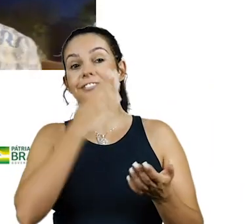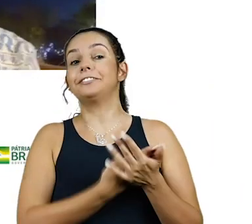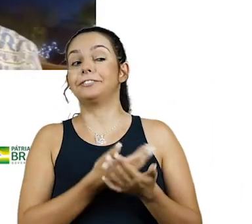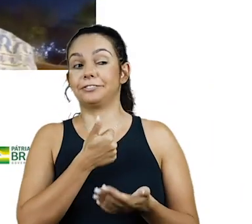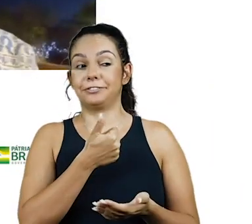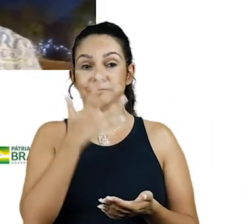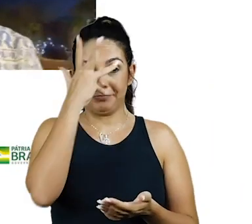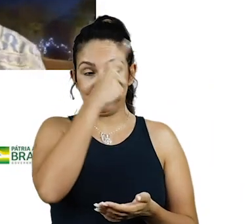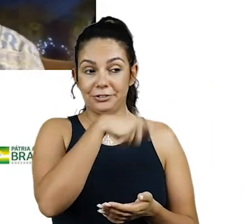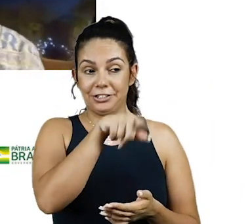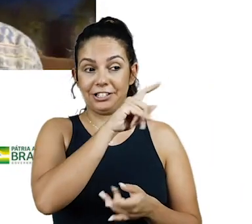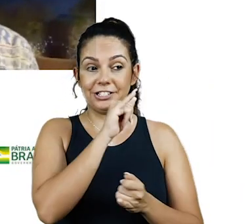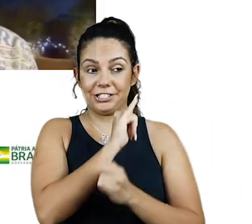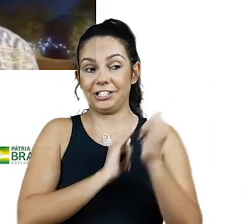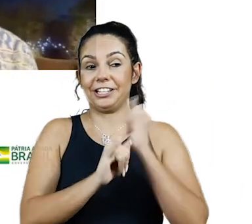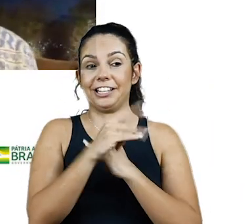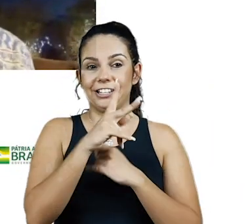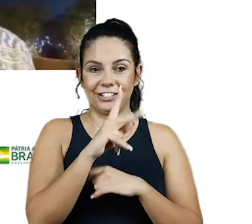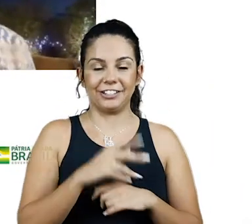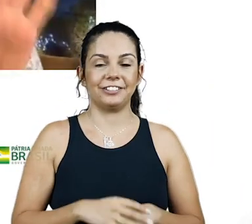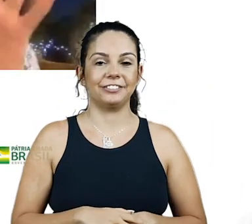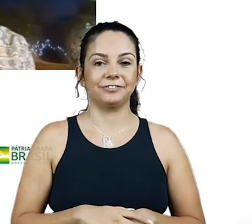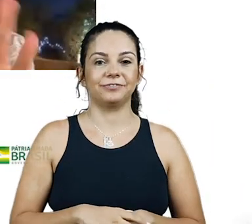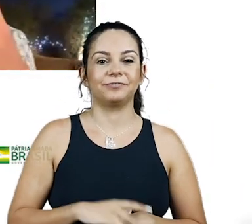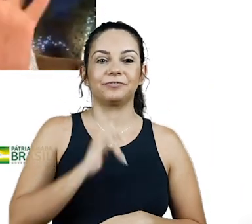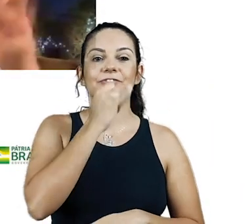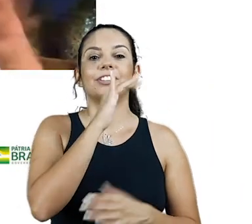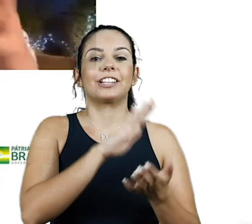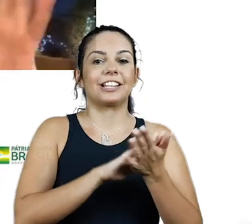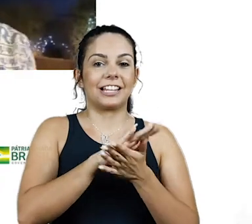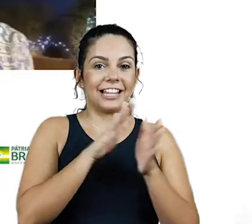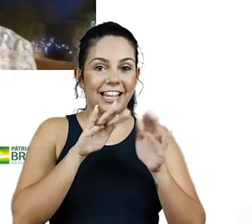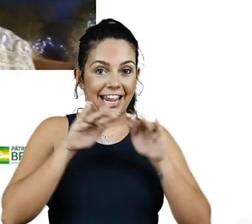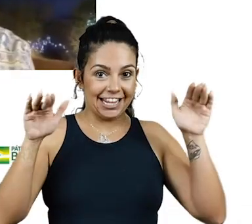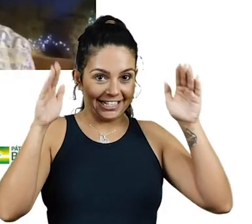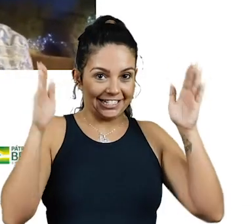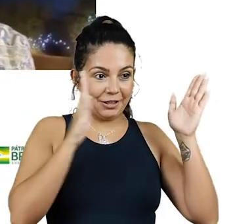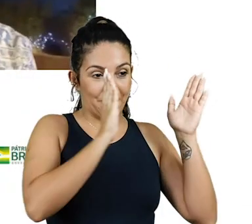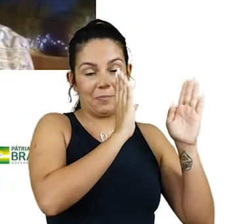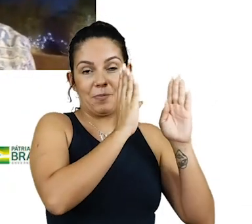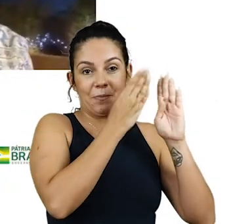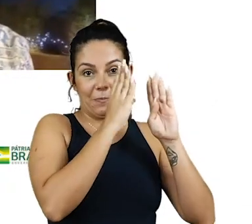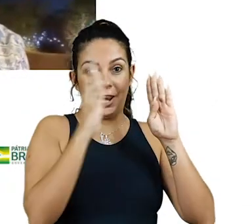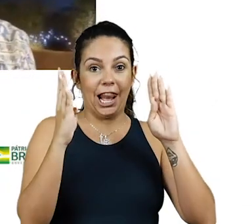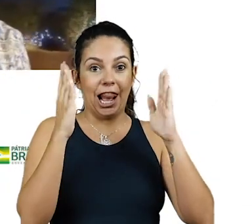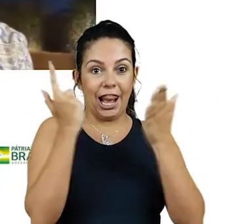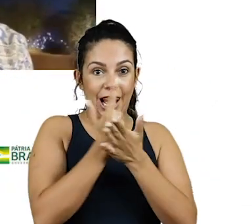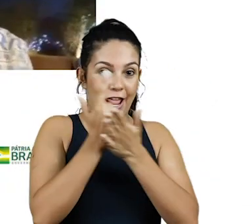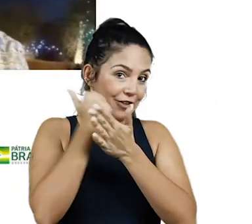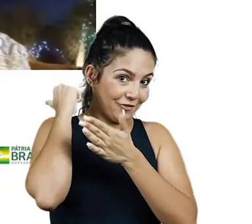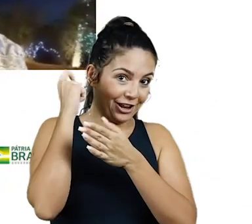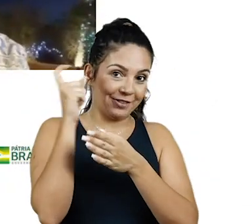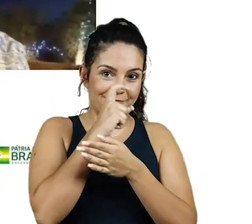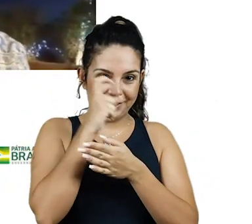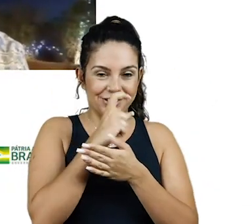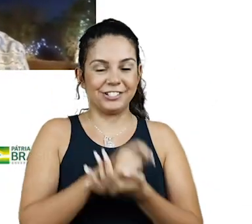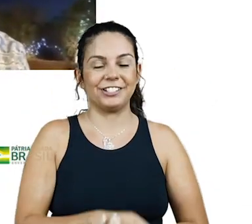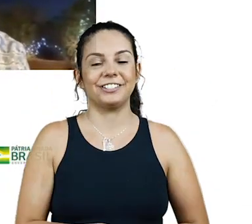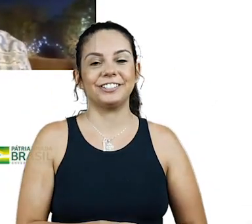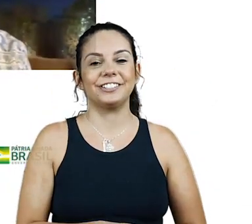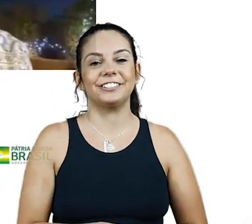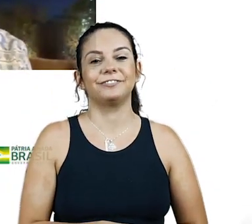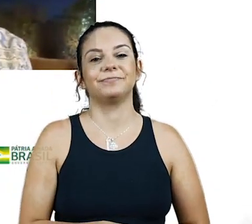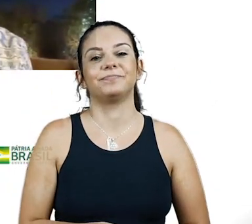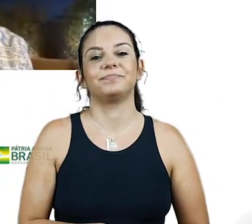Muito bonito esse cenário digital, digital. Não vou nem comentar da estante, que obviamente aí é tudo também digital. Escondendo os livros aqui. Vamos